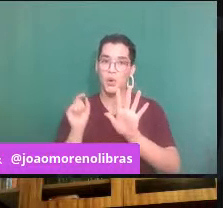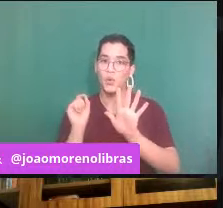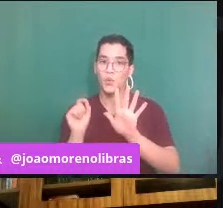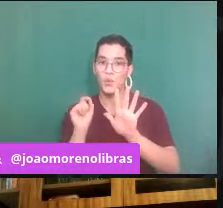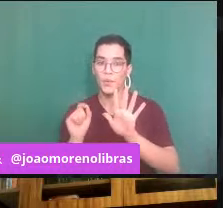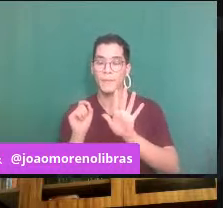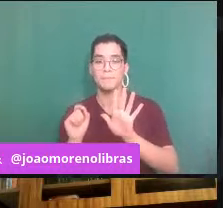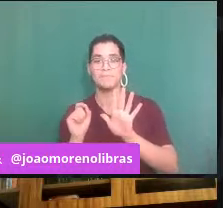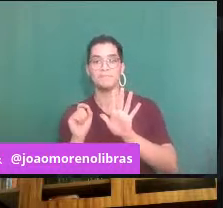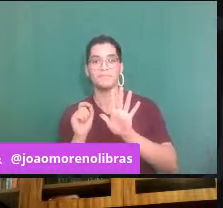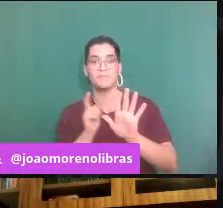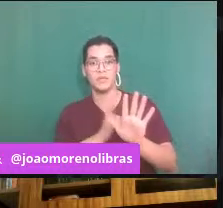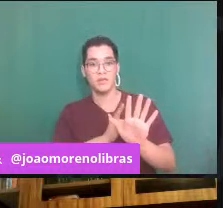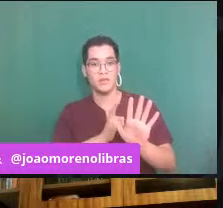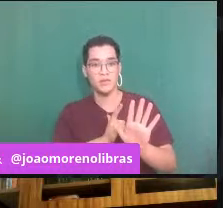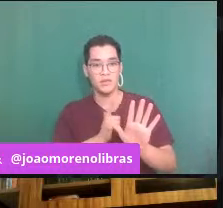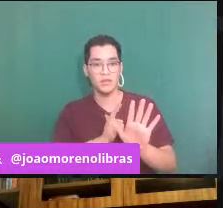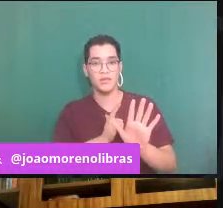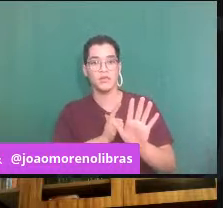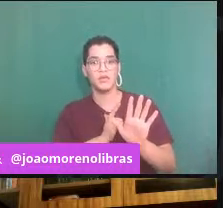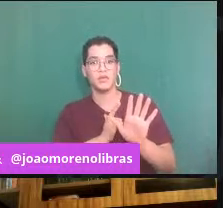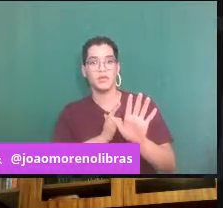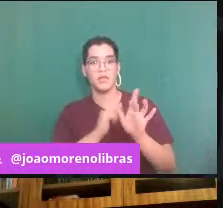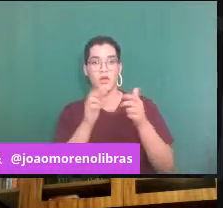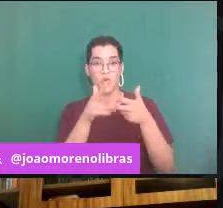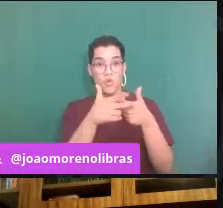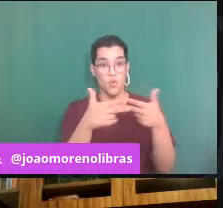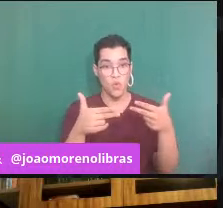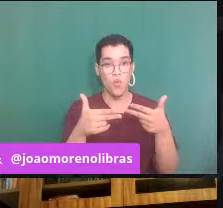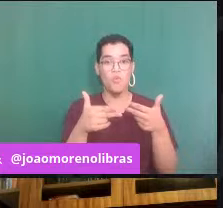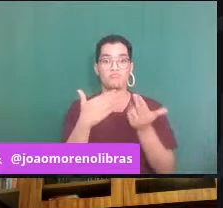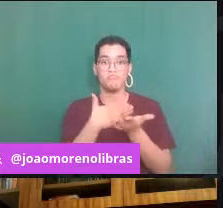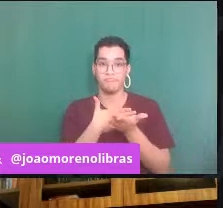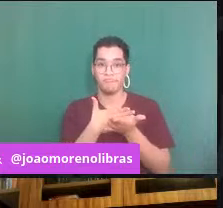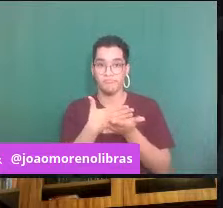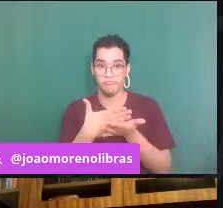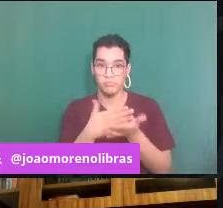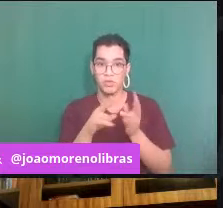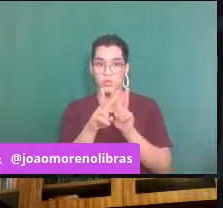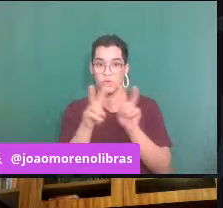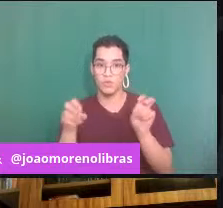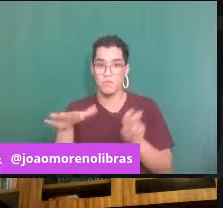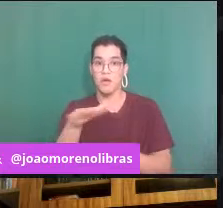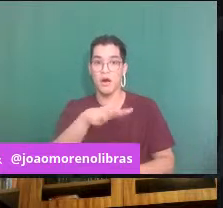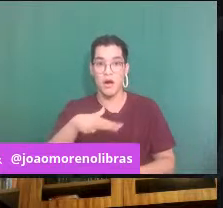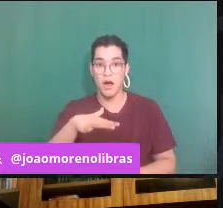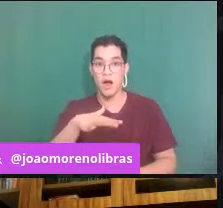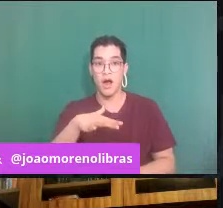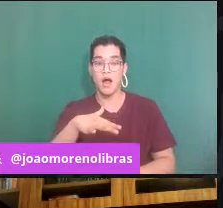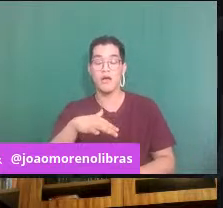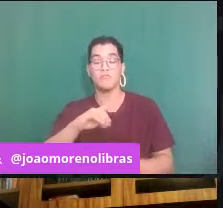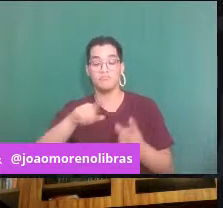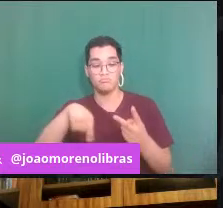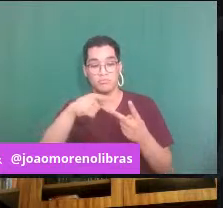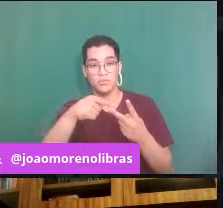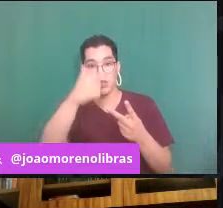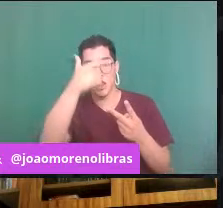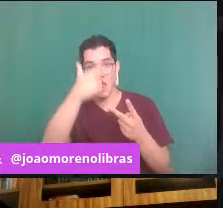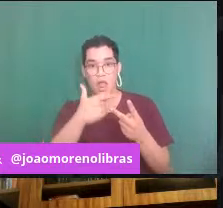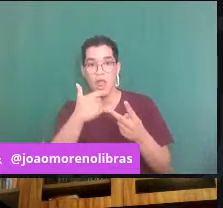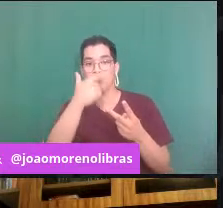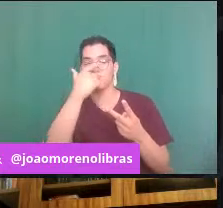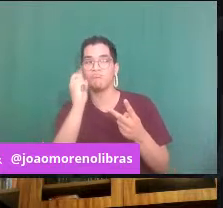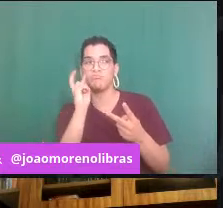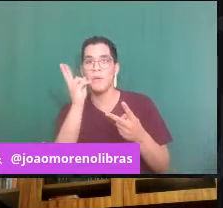ele contempla essas considerações iniciais, depois eu faço uma breve revisão de percursos da linguística